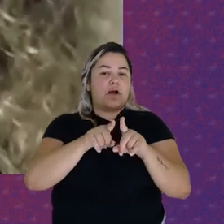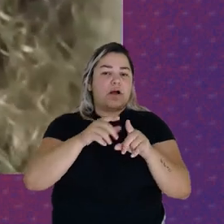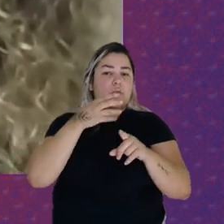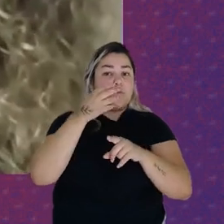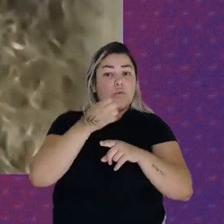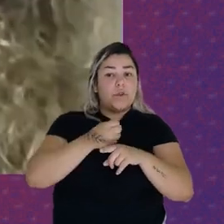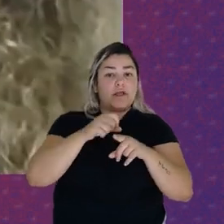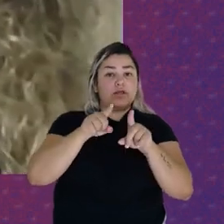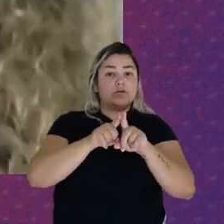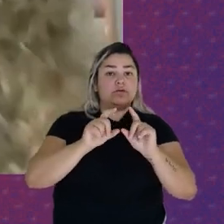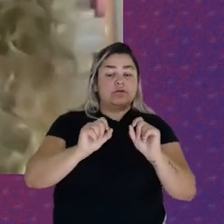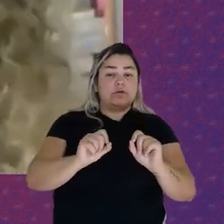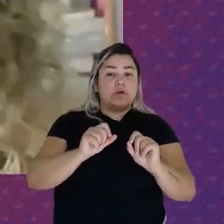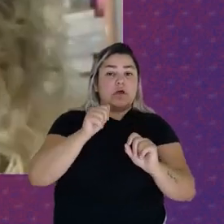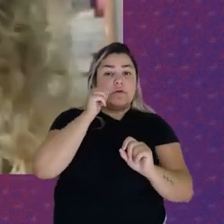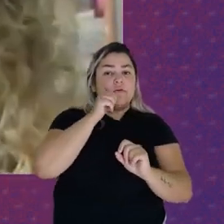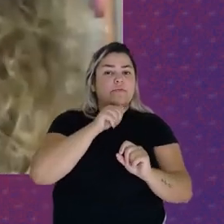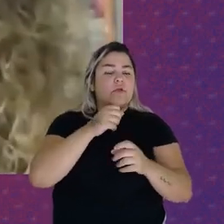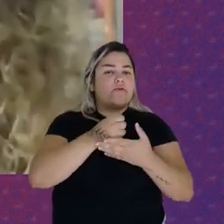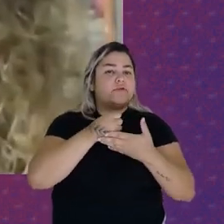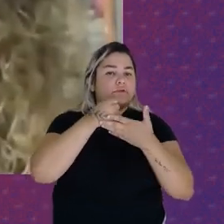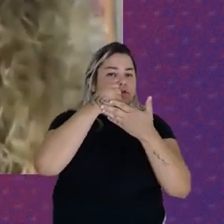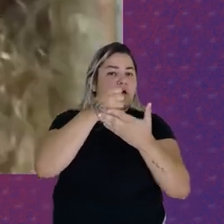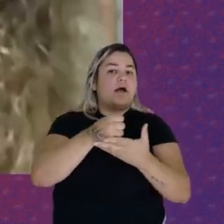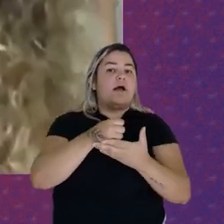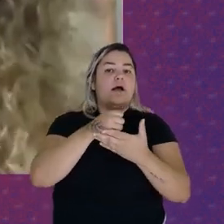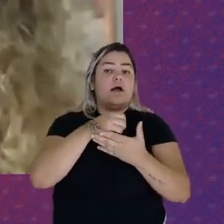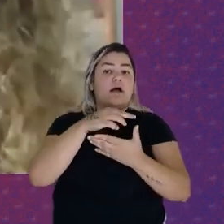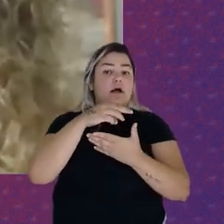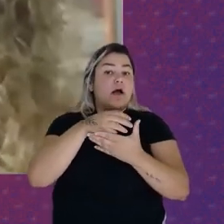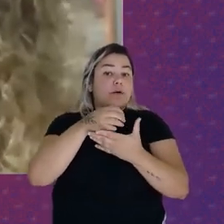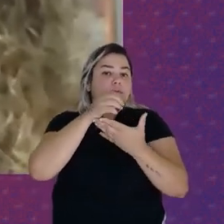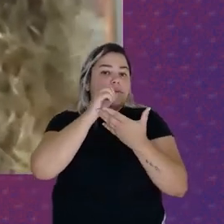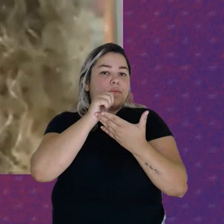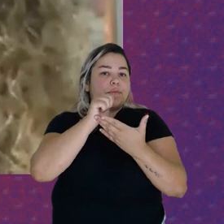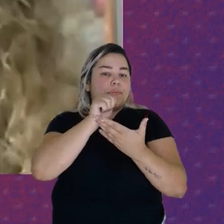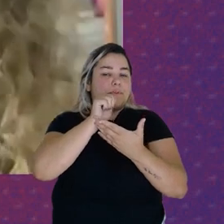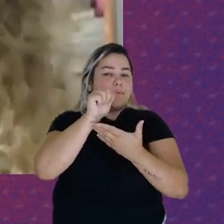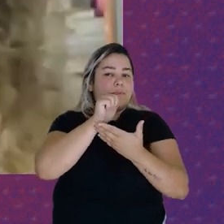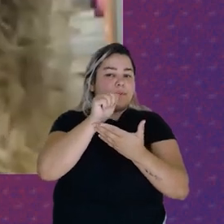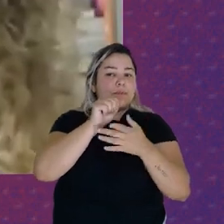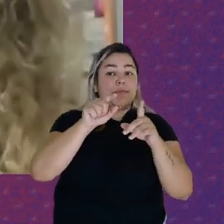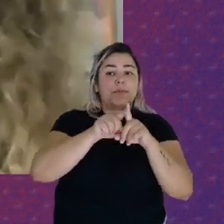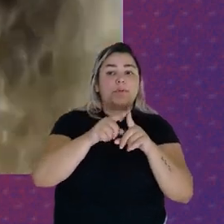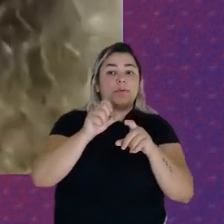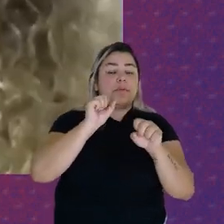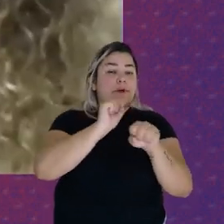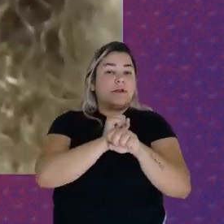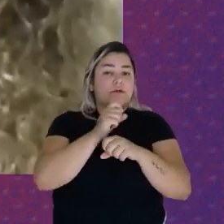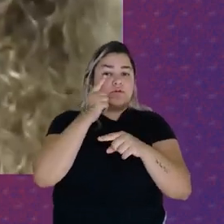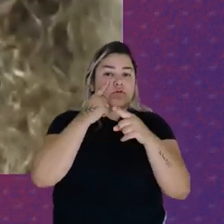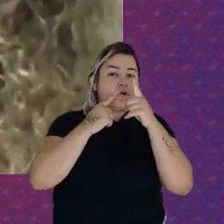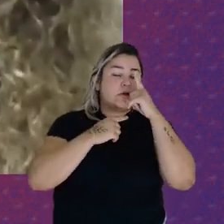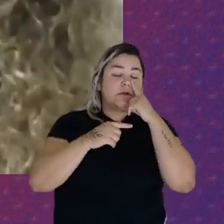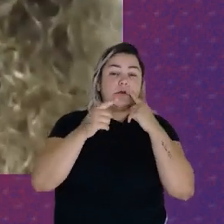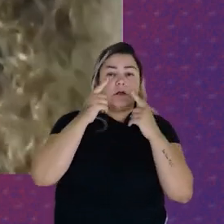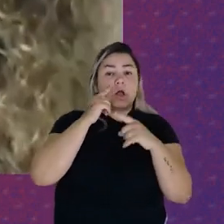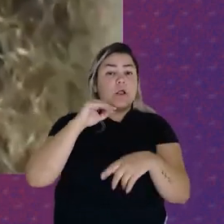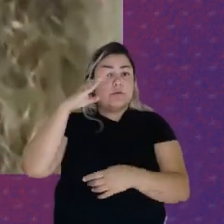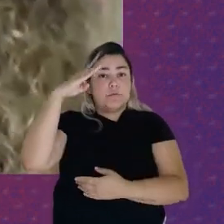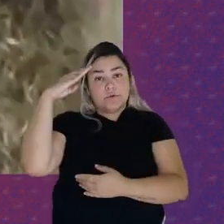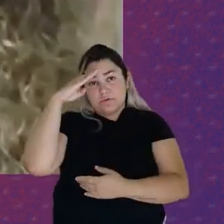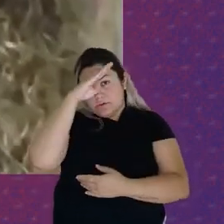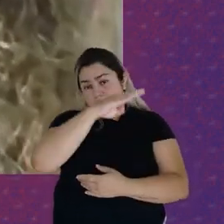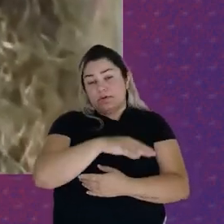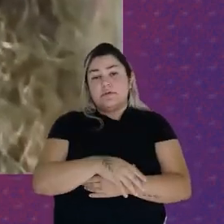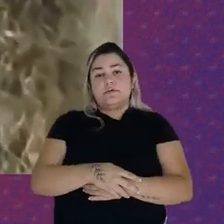uma eleição e que ele me oferecia essa mamadeira e essa chupeta para eu parar de chorar. Esse mesmo vereador bolsonarista, ele mandou a